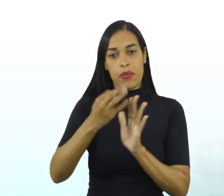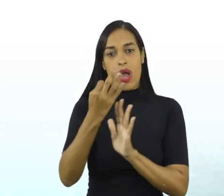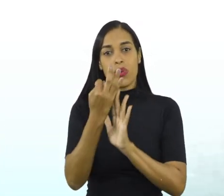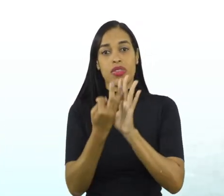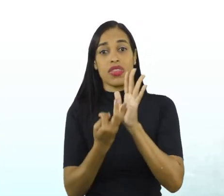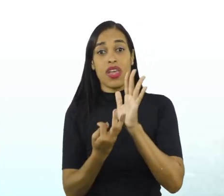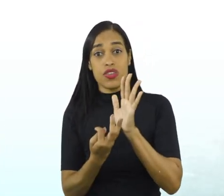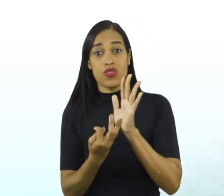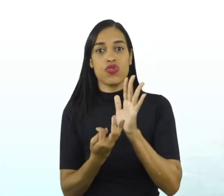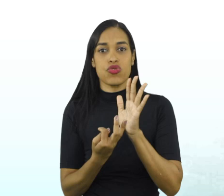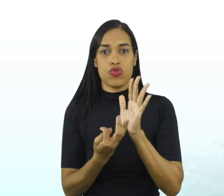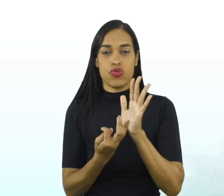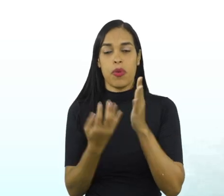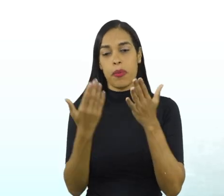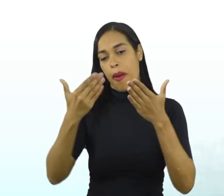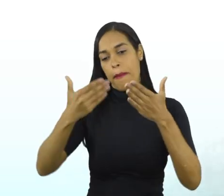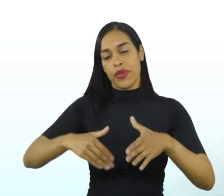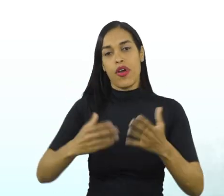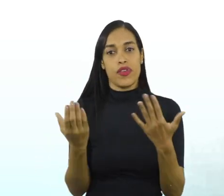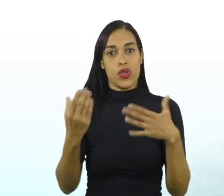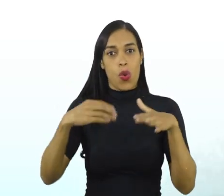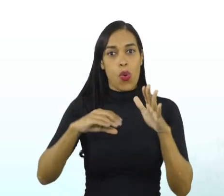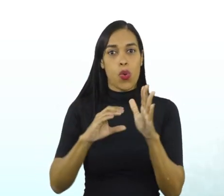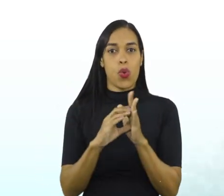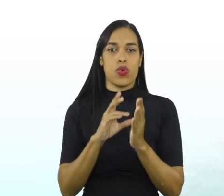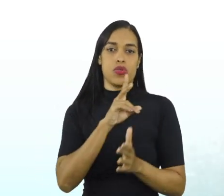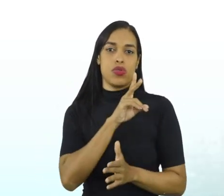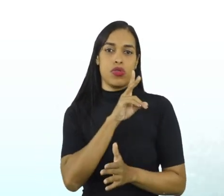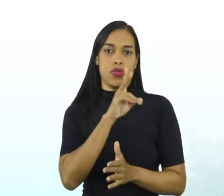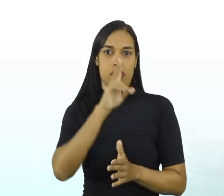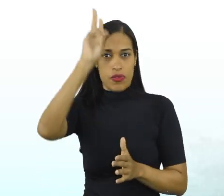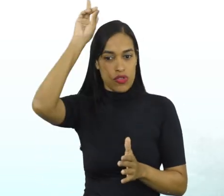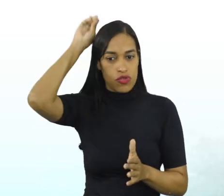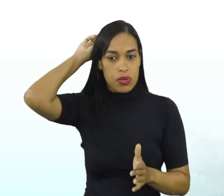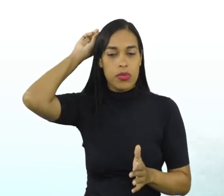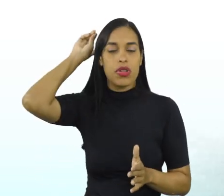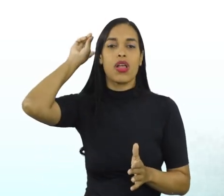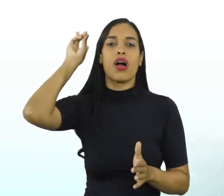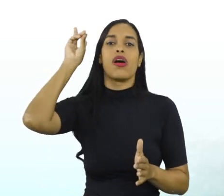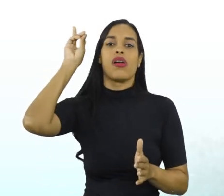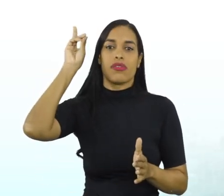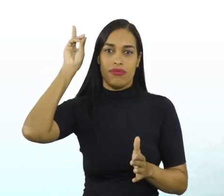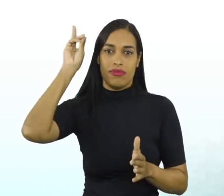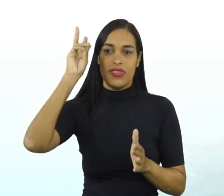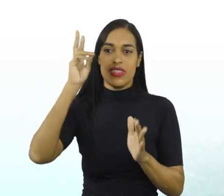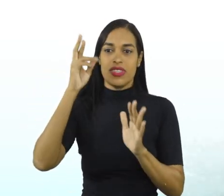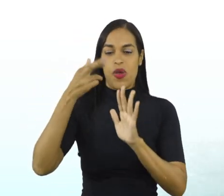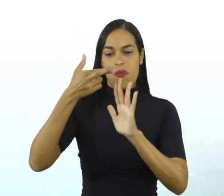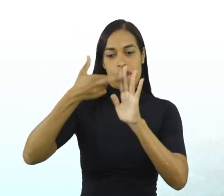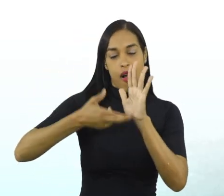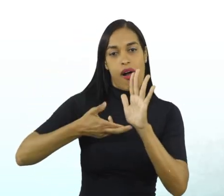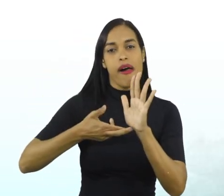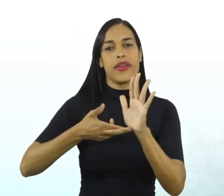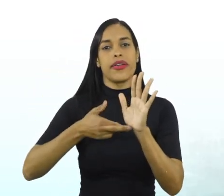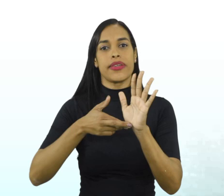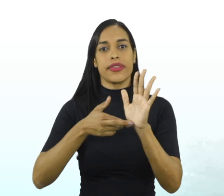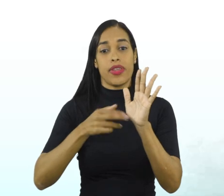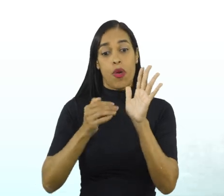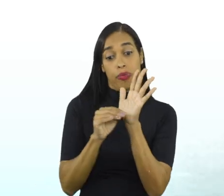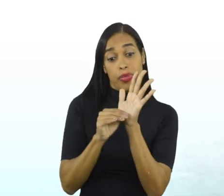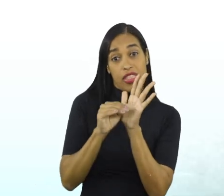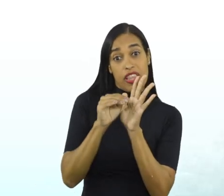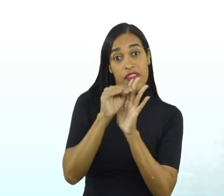texto dissertativo argumentativo para uma prova de um concurso de um vestibular, você está prezando pela norma padrão, você está usando um nível de